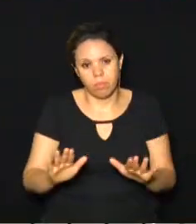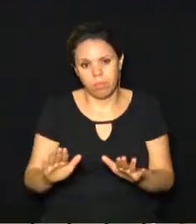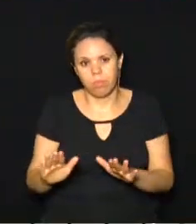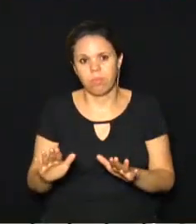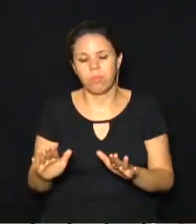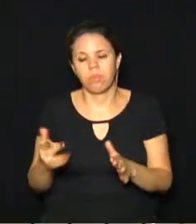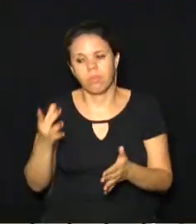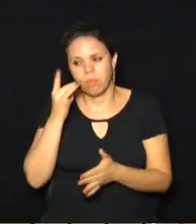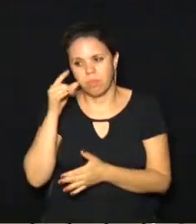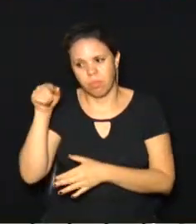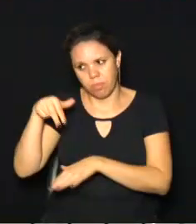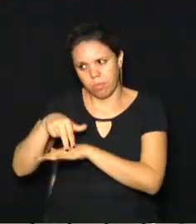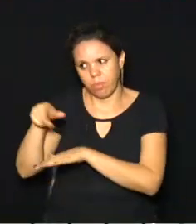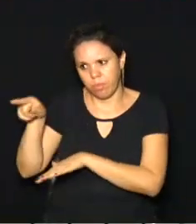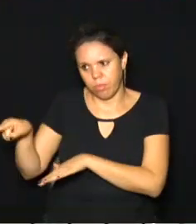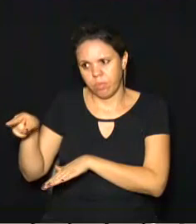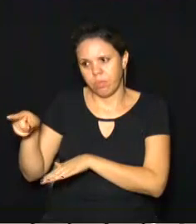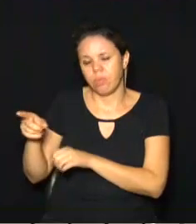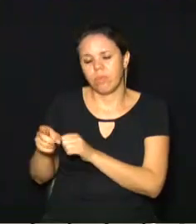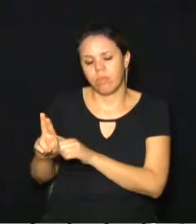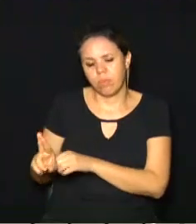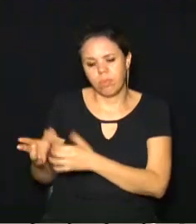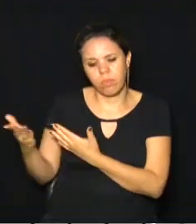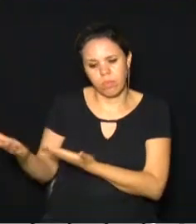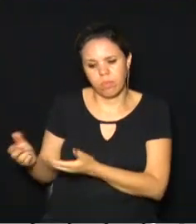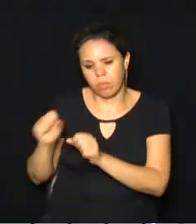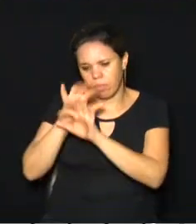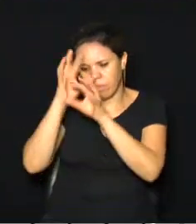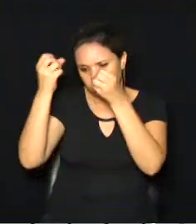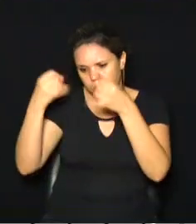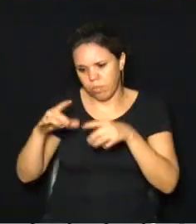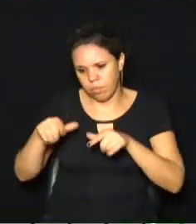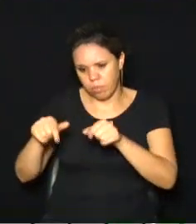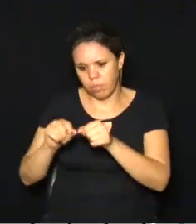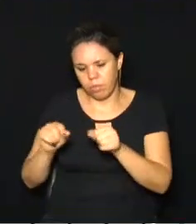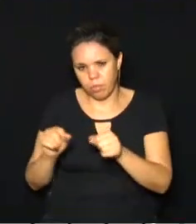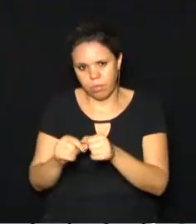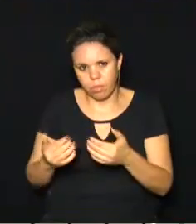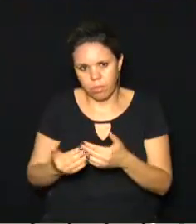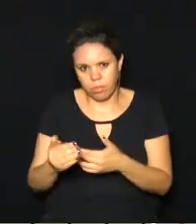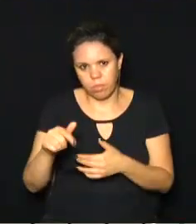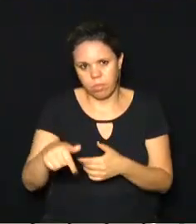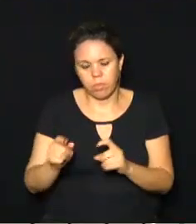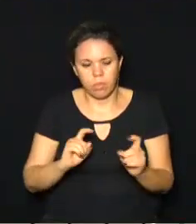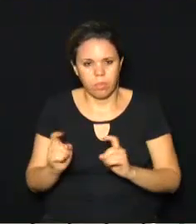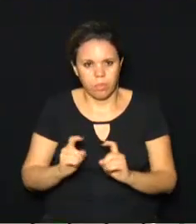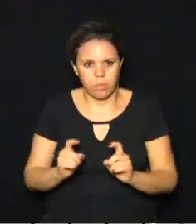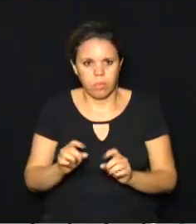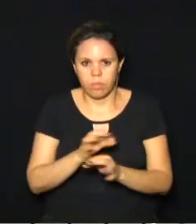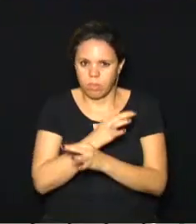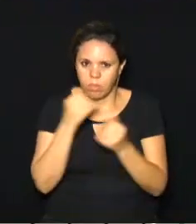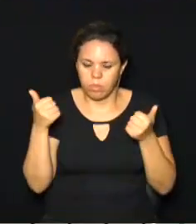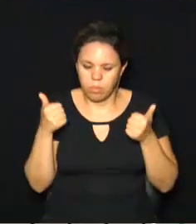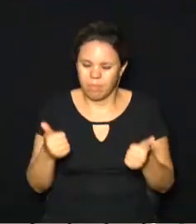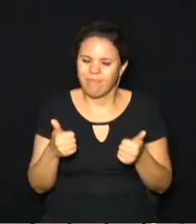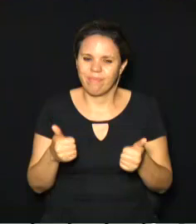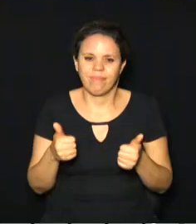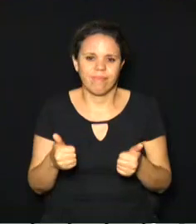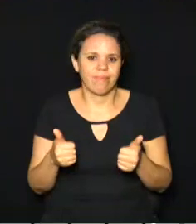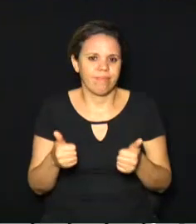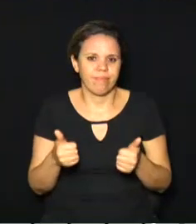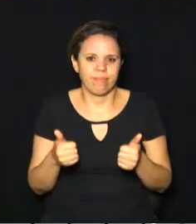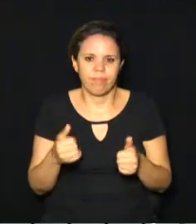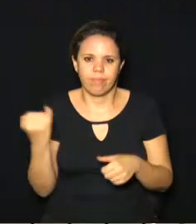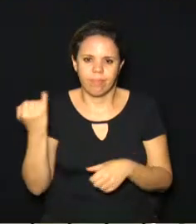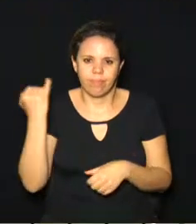acho que a presença do senhor, os esclarecimentos e as ações que nós vamos tomar a partir da reunião tornam a reunião uma reunião